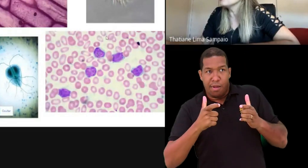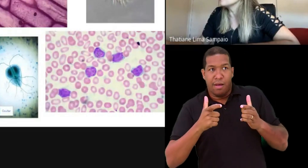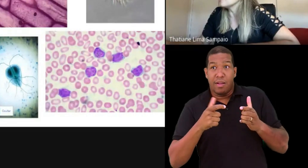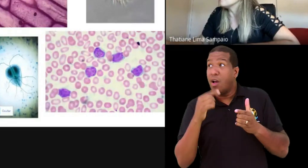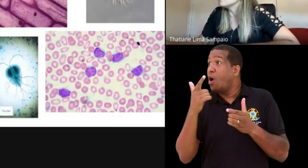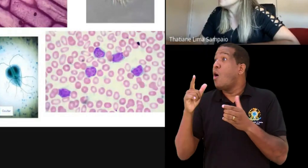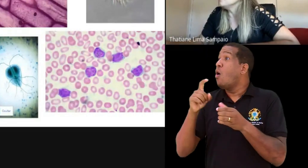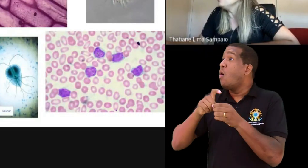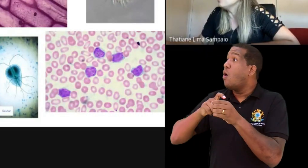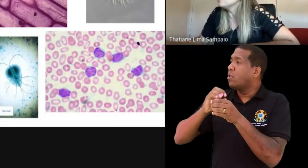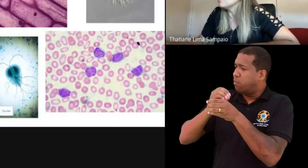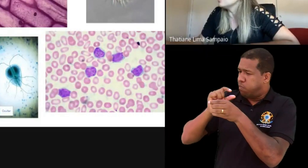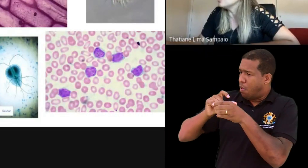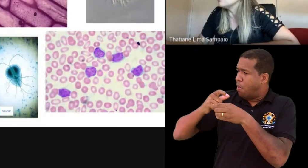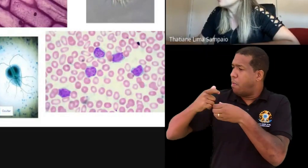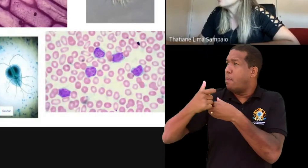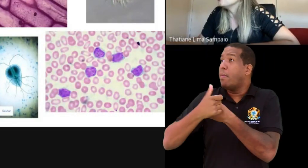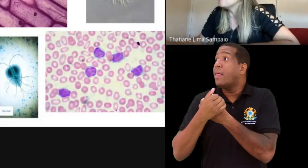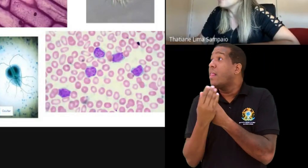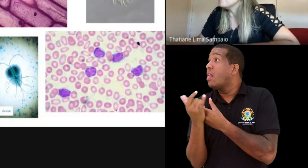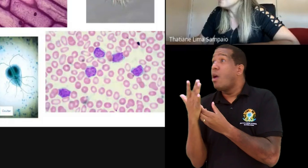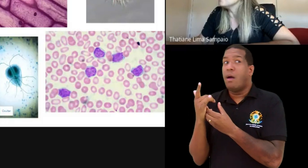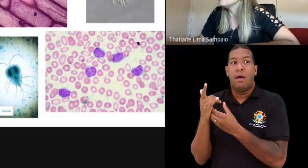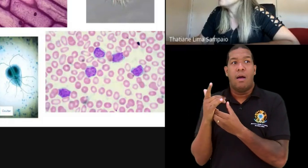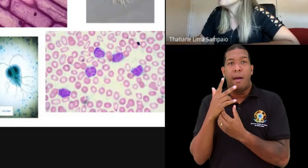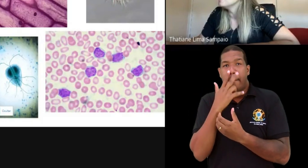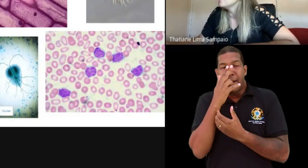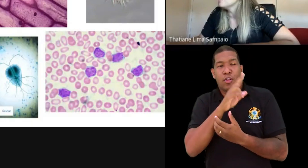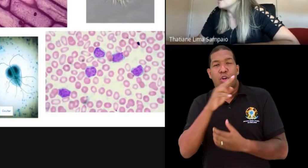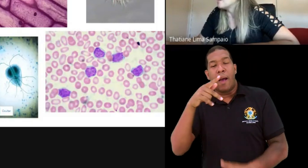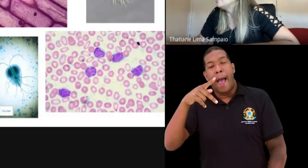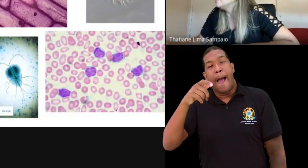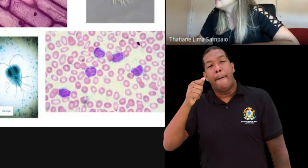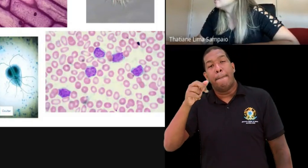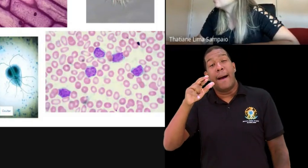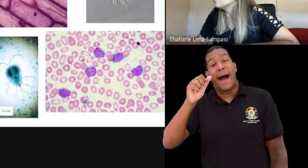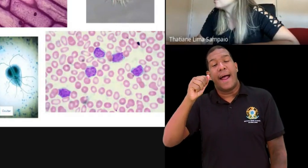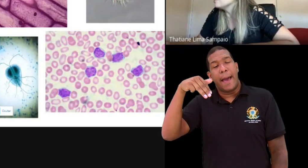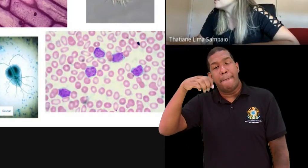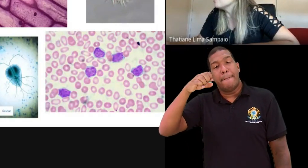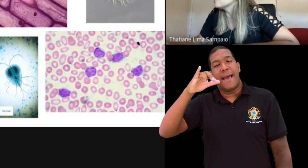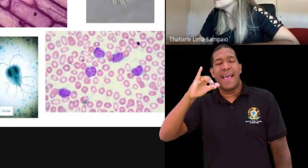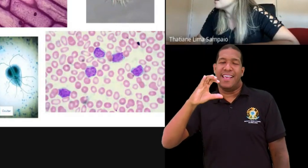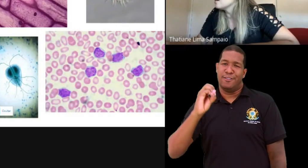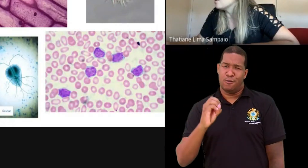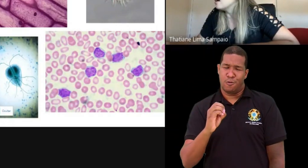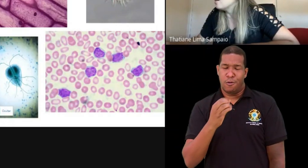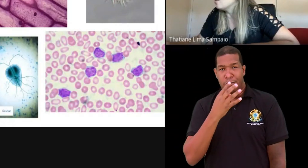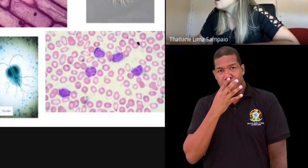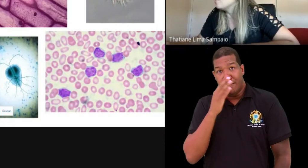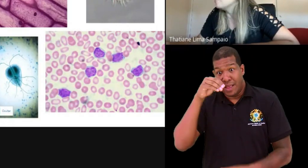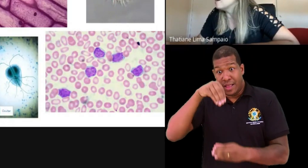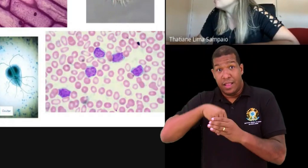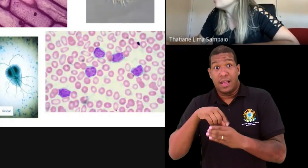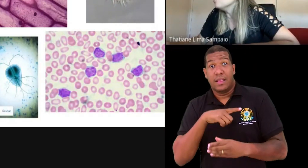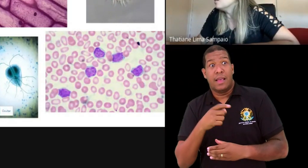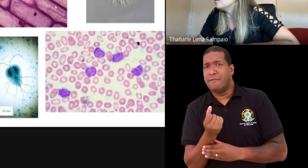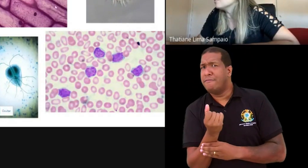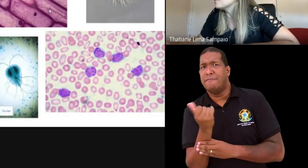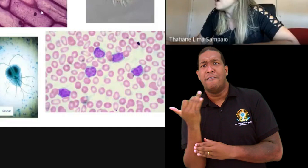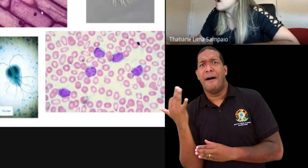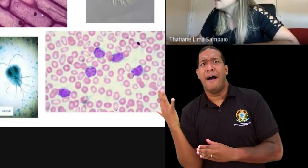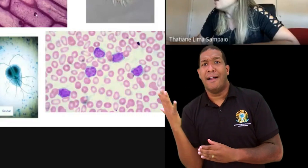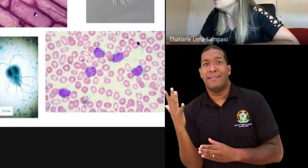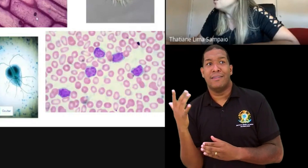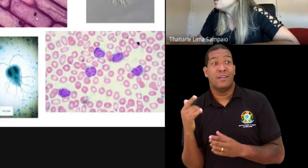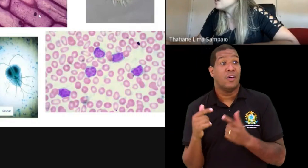das outras células. Isso aqui é um núcleo, tá, gente? Do paramércio. Aqui dentro nós temos vários